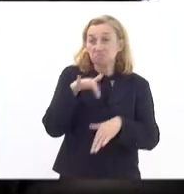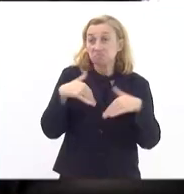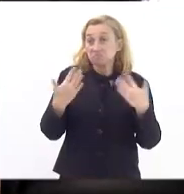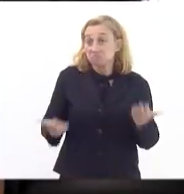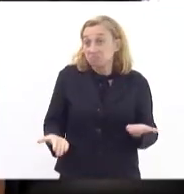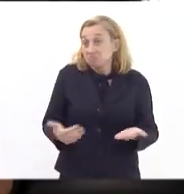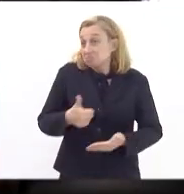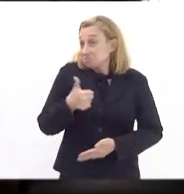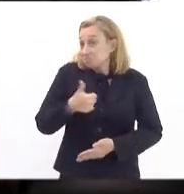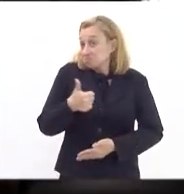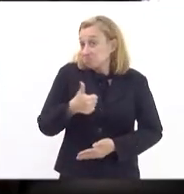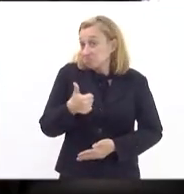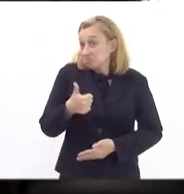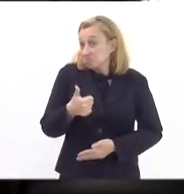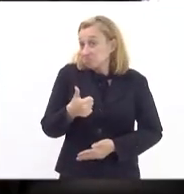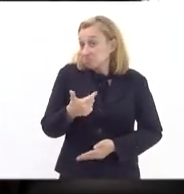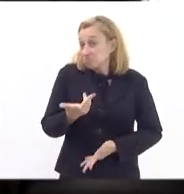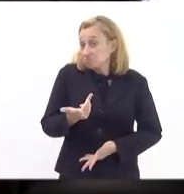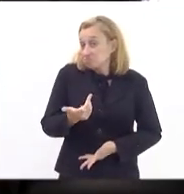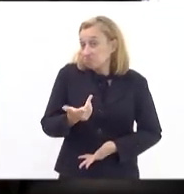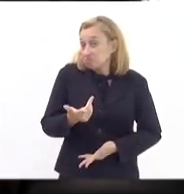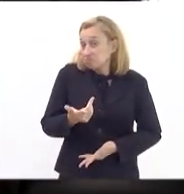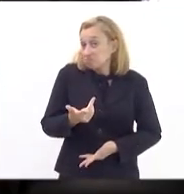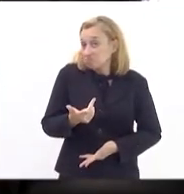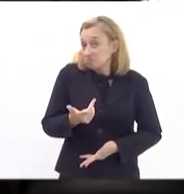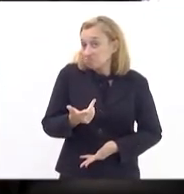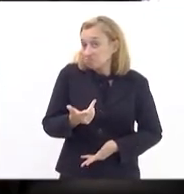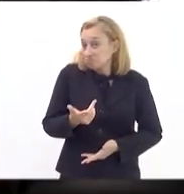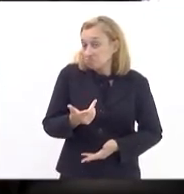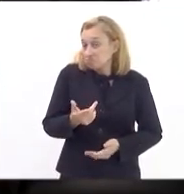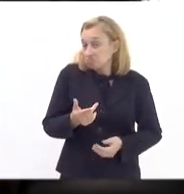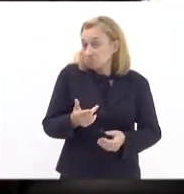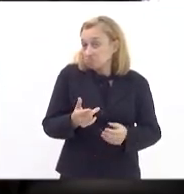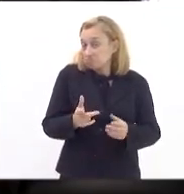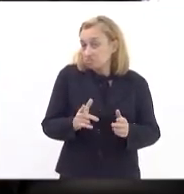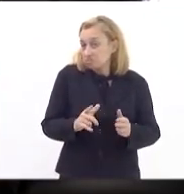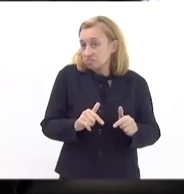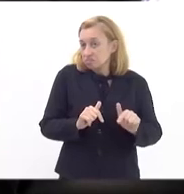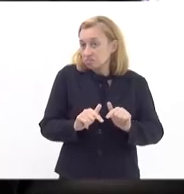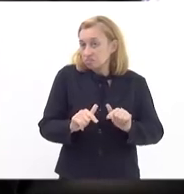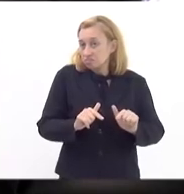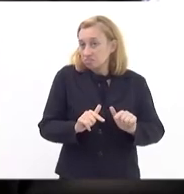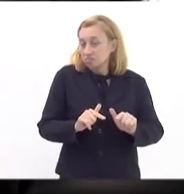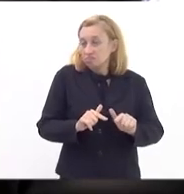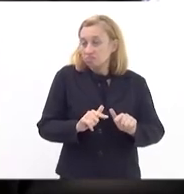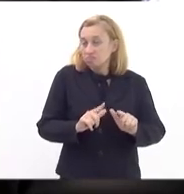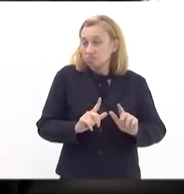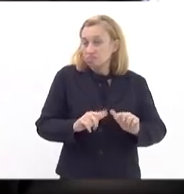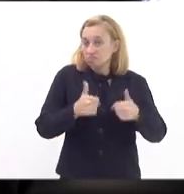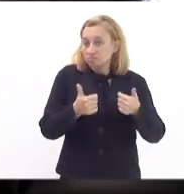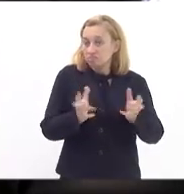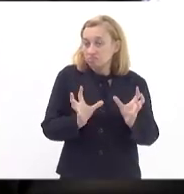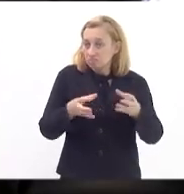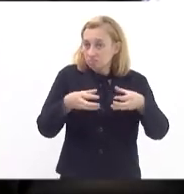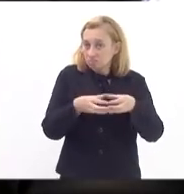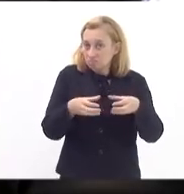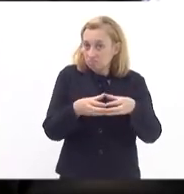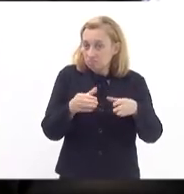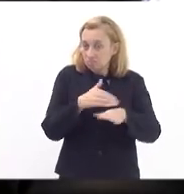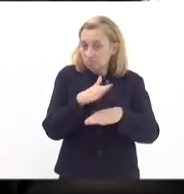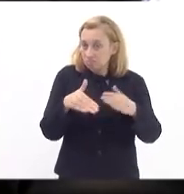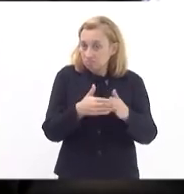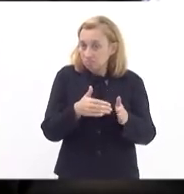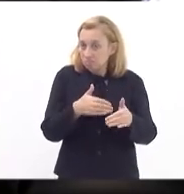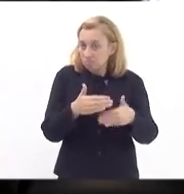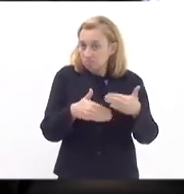primeiro a gente tem que tratar de forma coletiva esse processo tudo né Tem